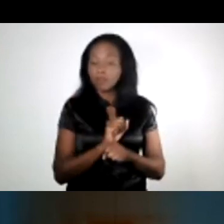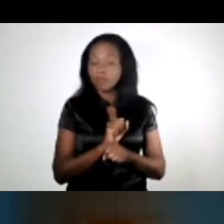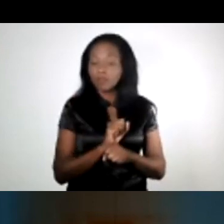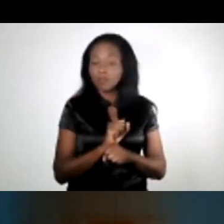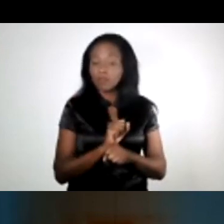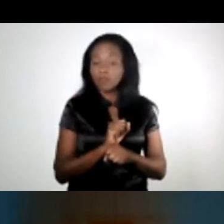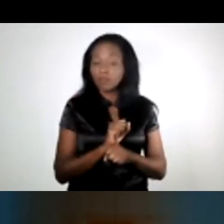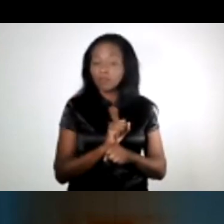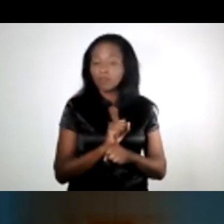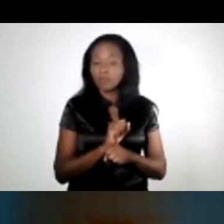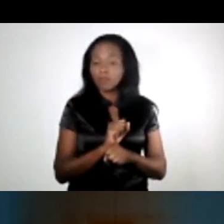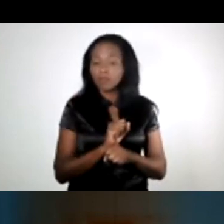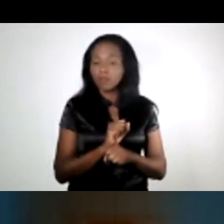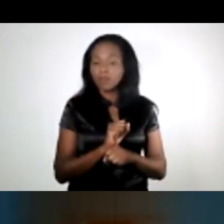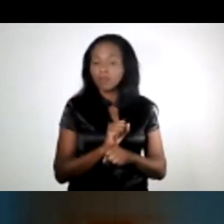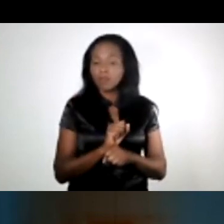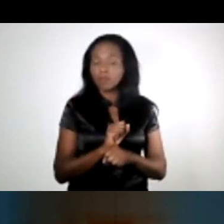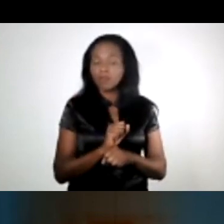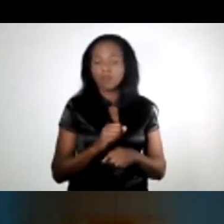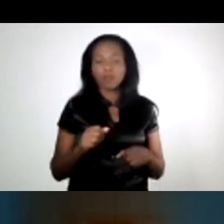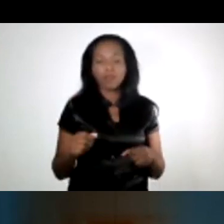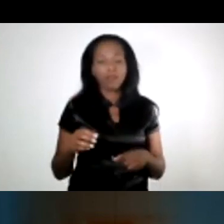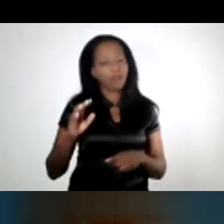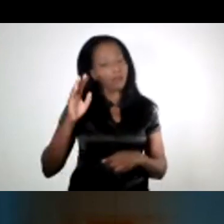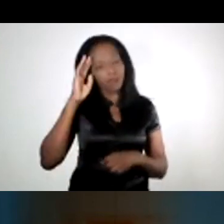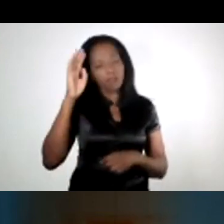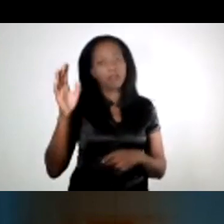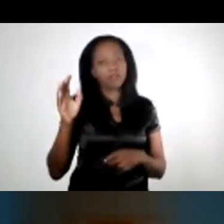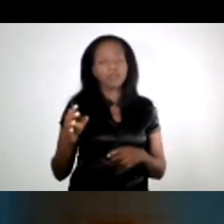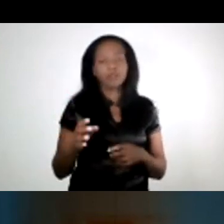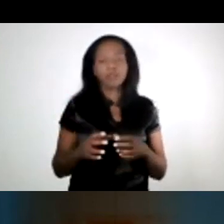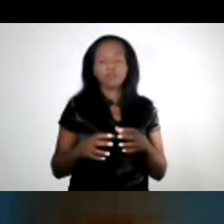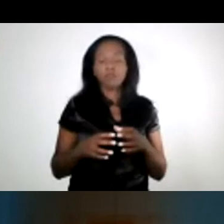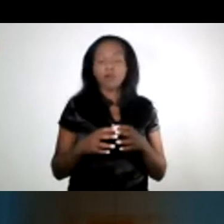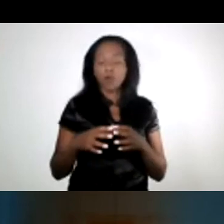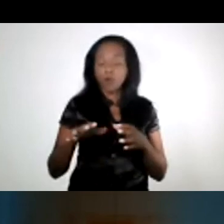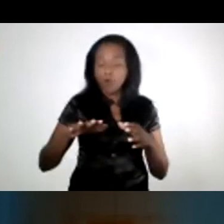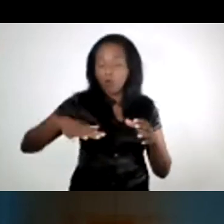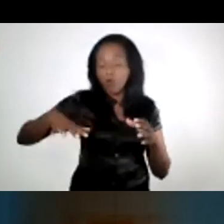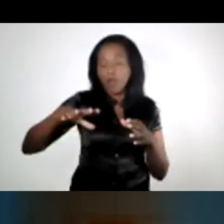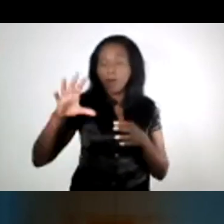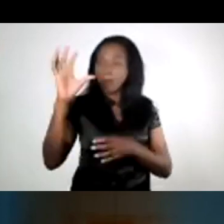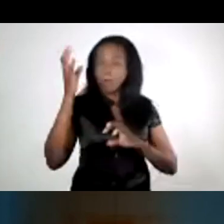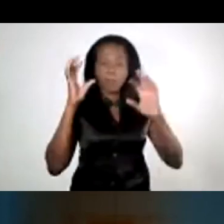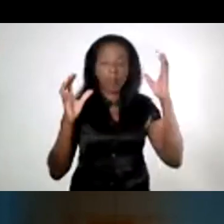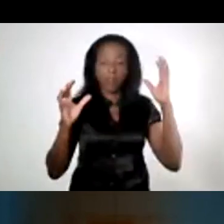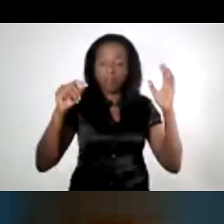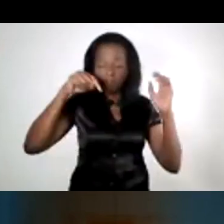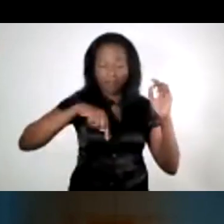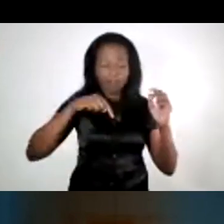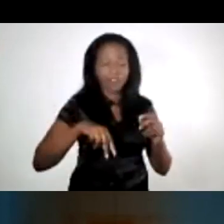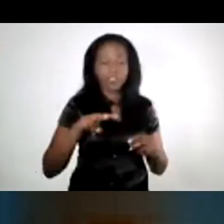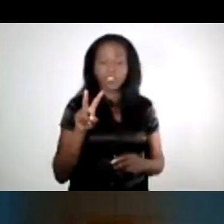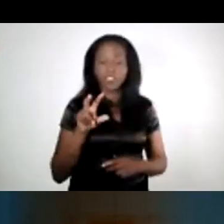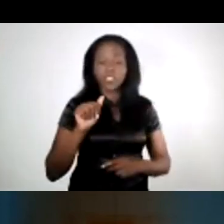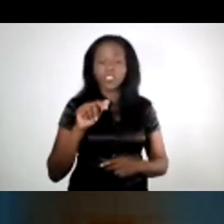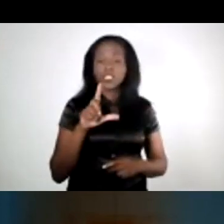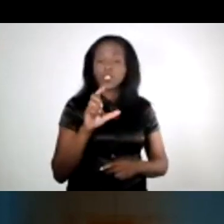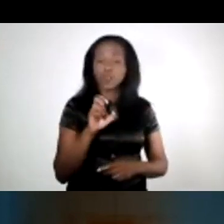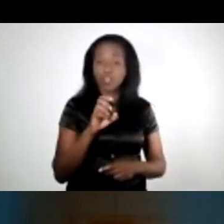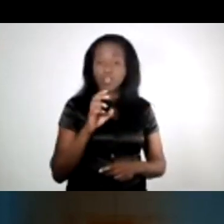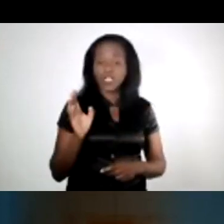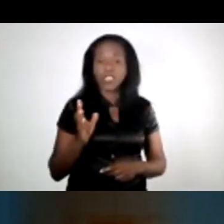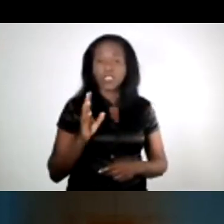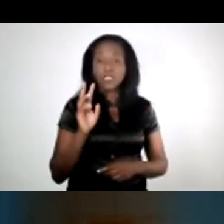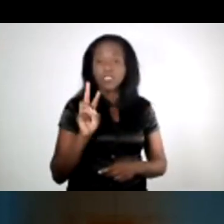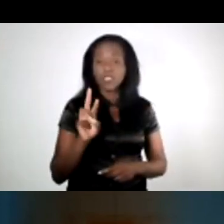a maior parte de remanescentes de Mata Atlântica está aqui no Vale do Ribeira e ela só está em